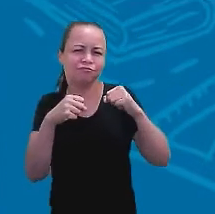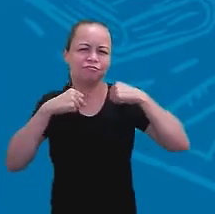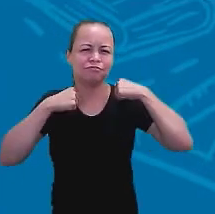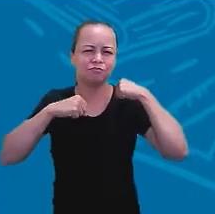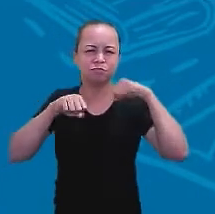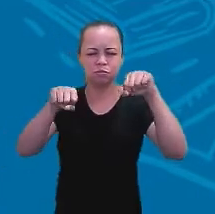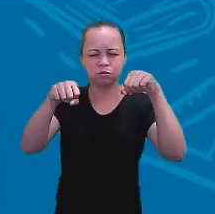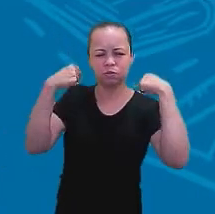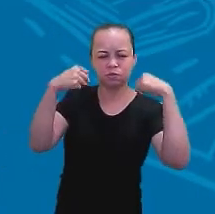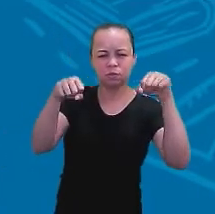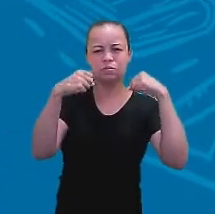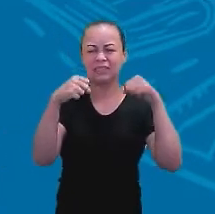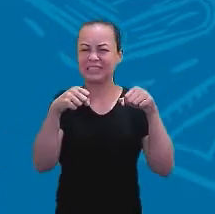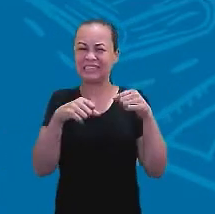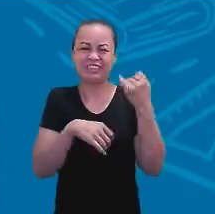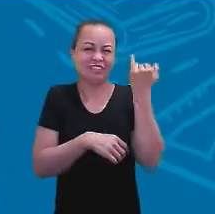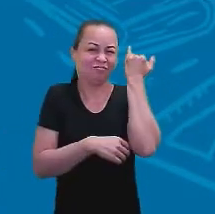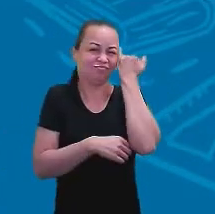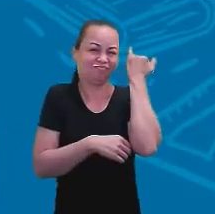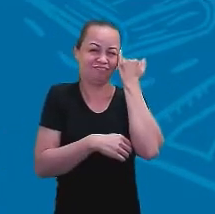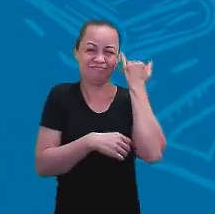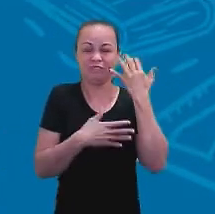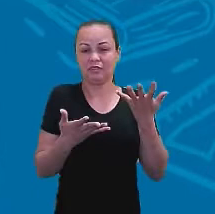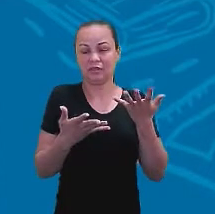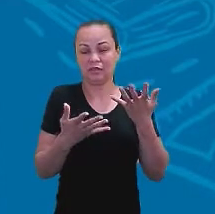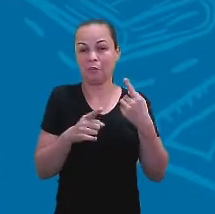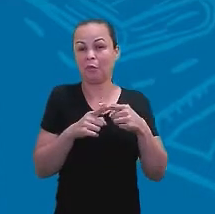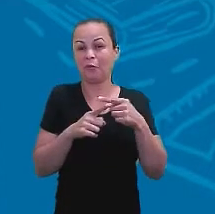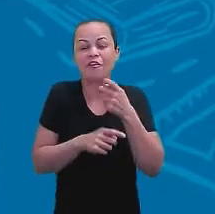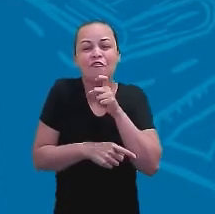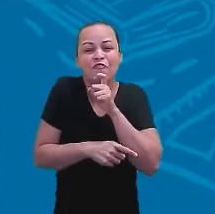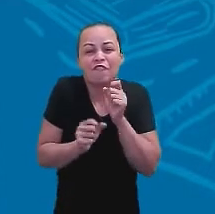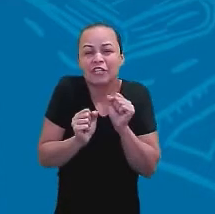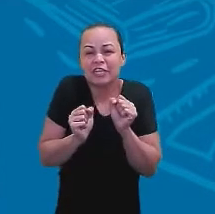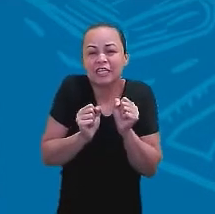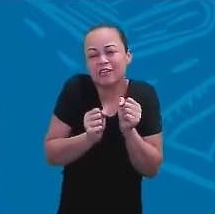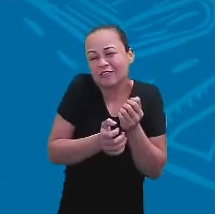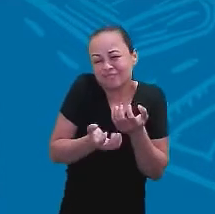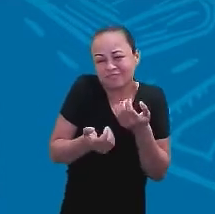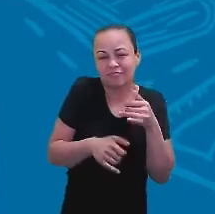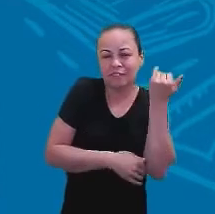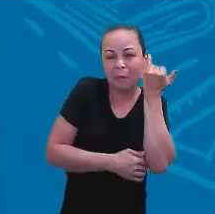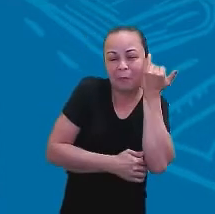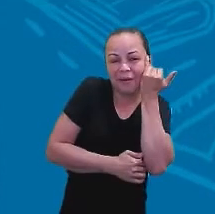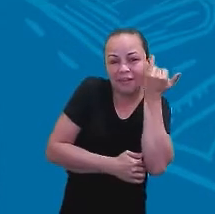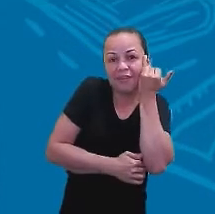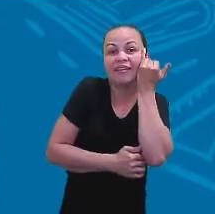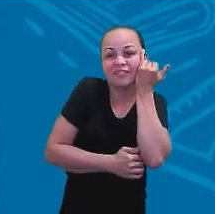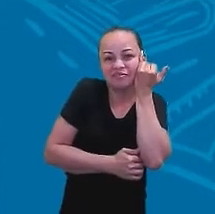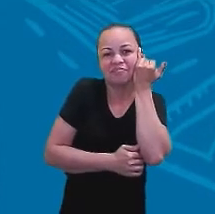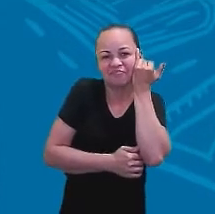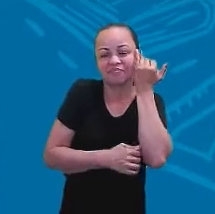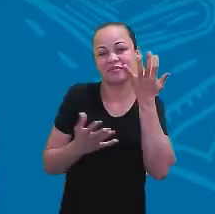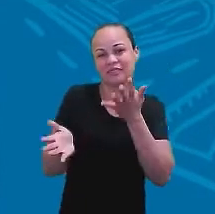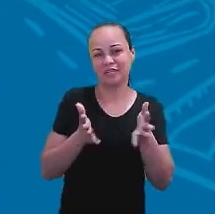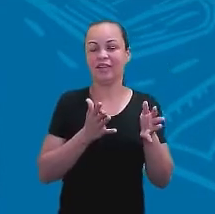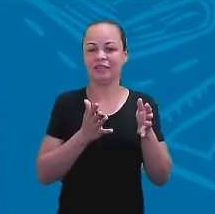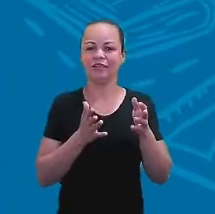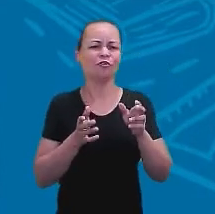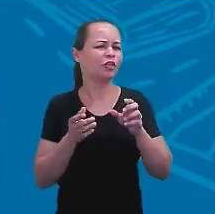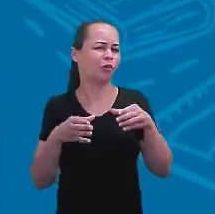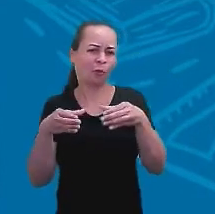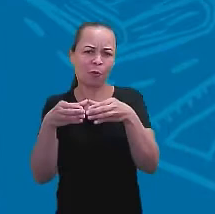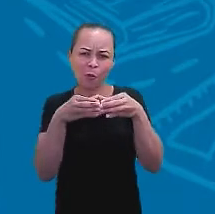frio, naturalmente, ele deixa a gente mais indisposto. E dessa mesma forma é com os demais animais